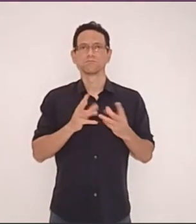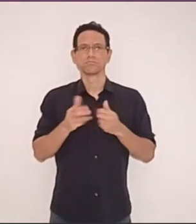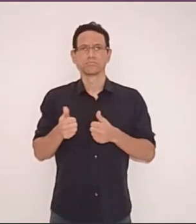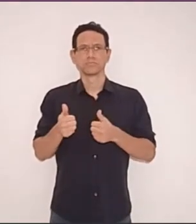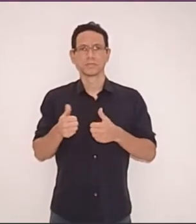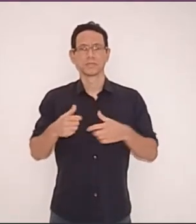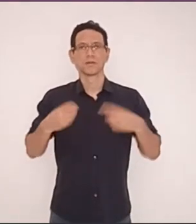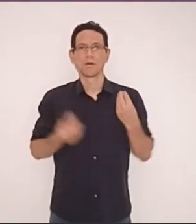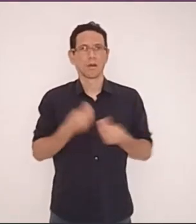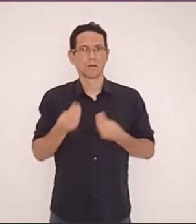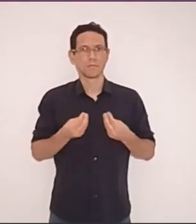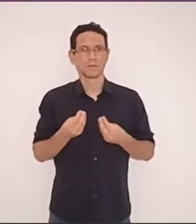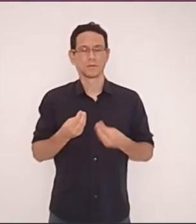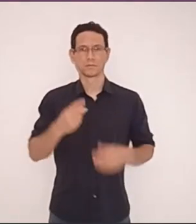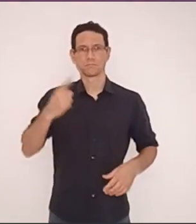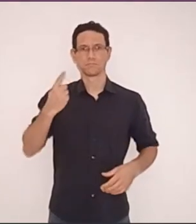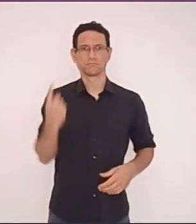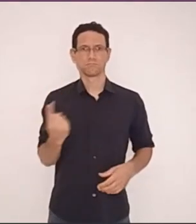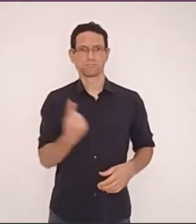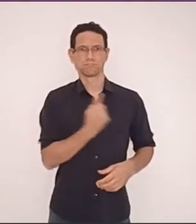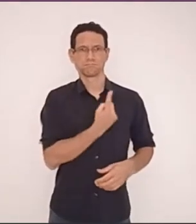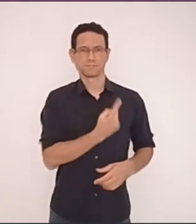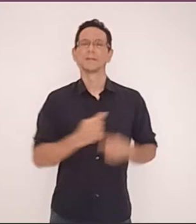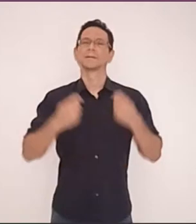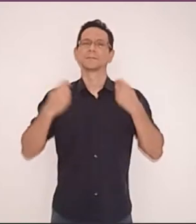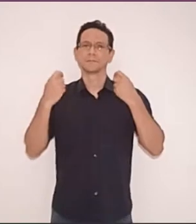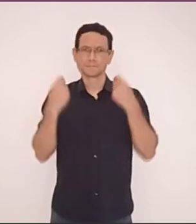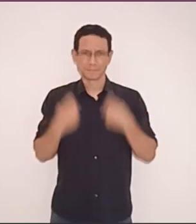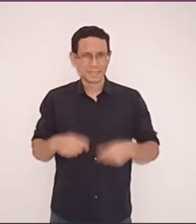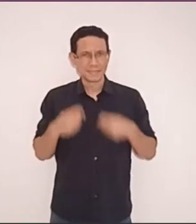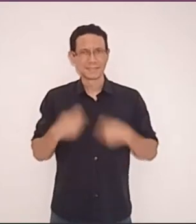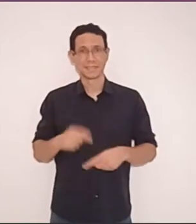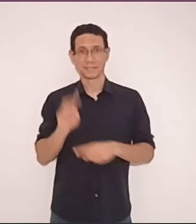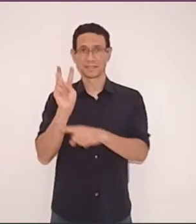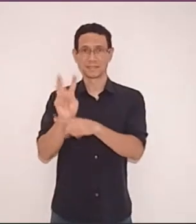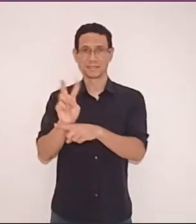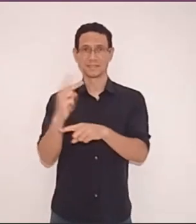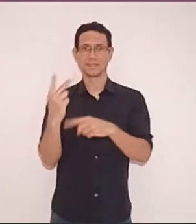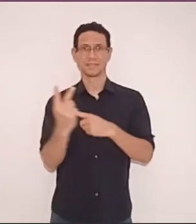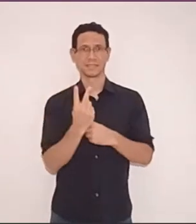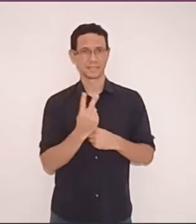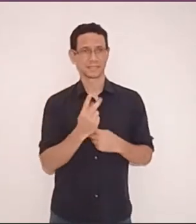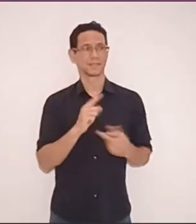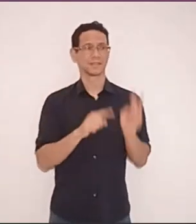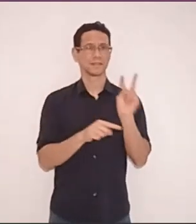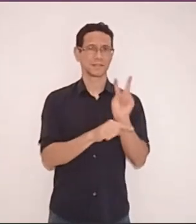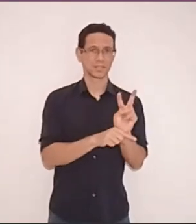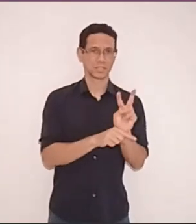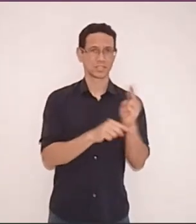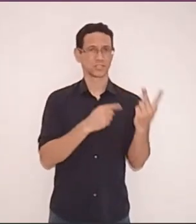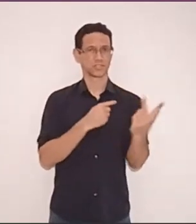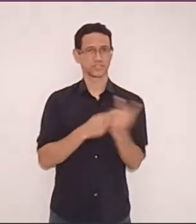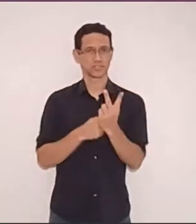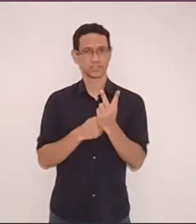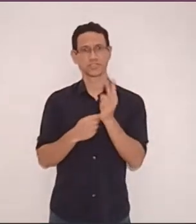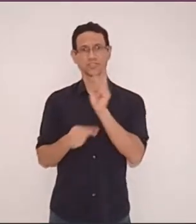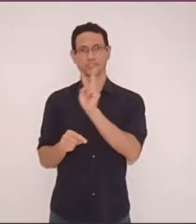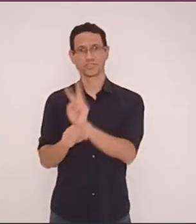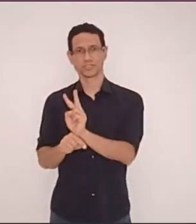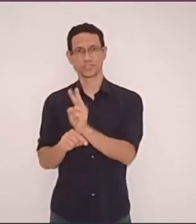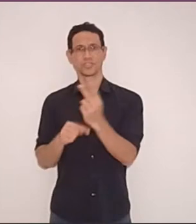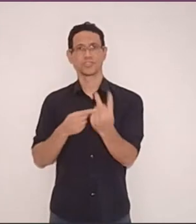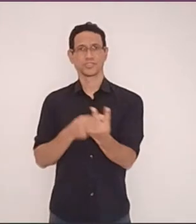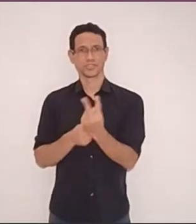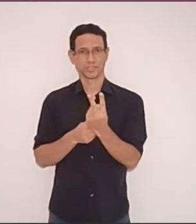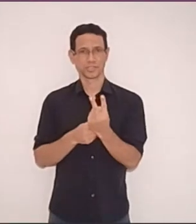reconhecer independente morte dependendo sempre um dos outros que a gente pode fazer as coisas muito colaborativo